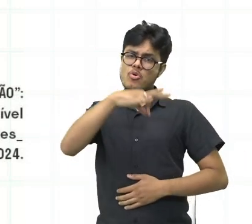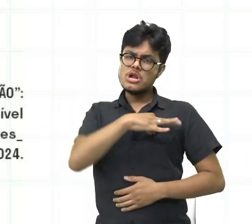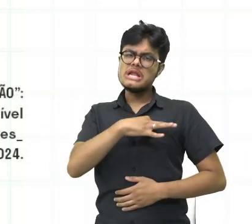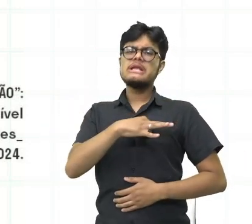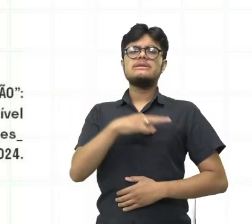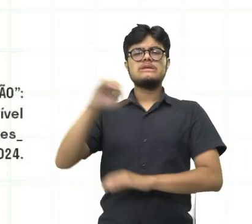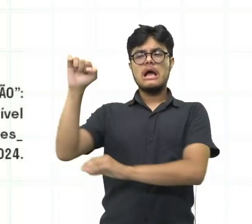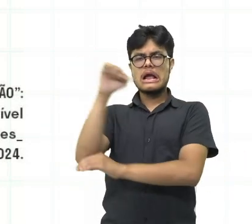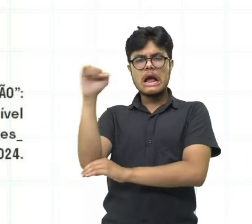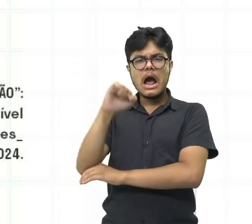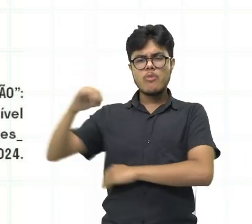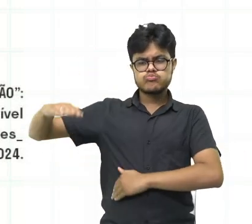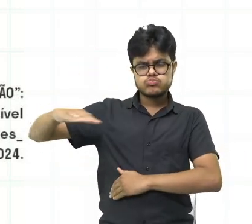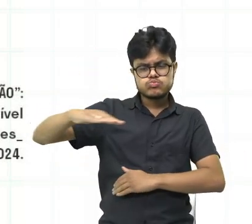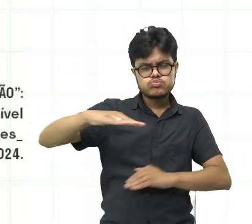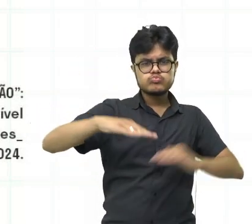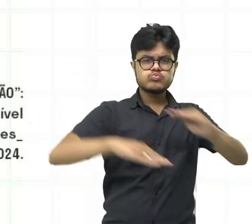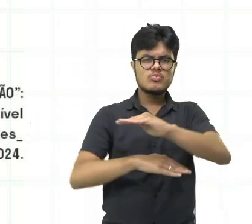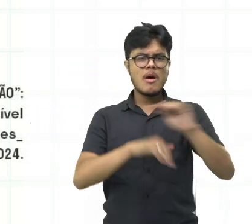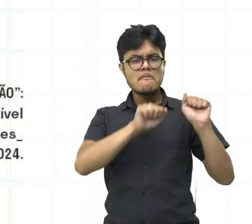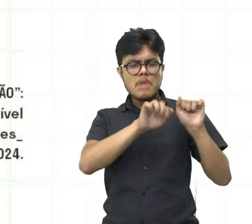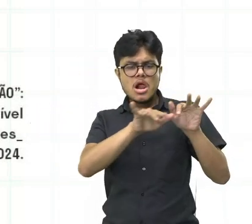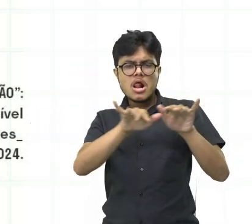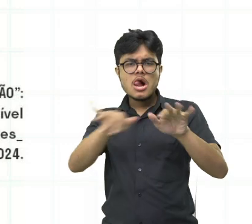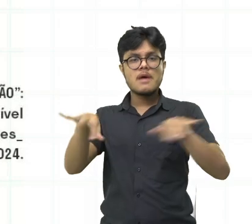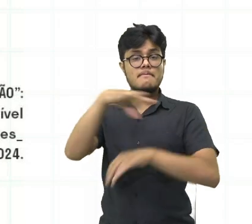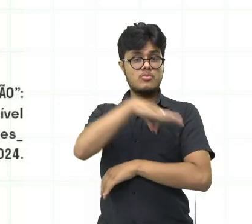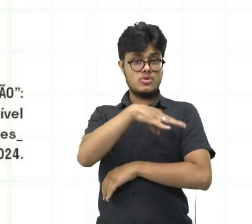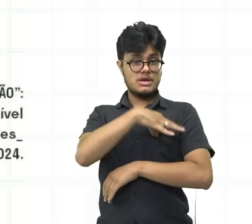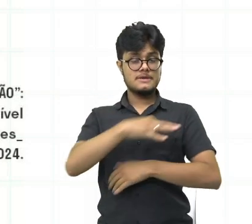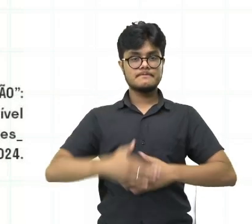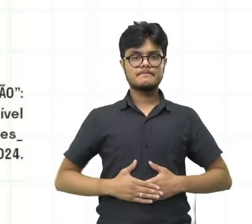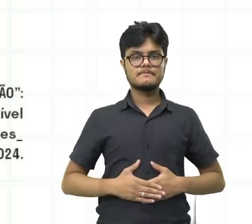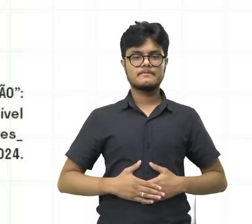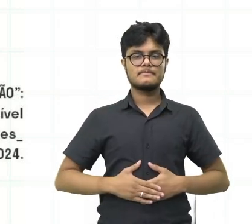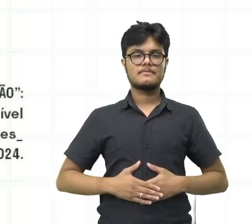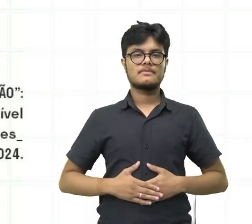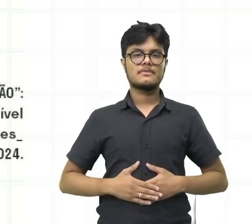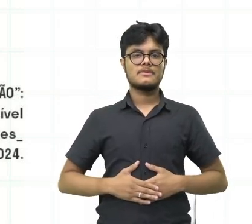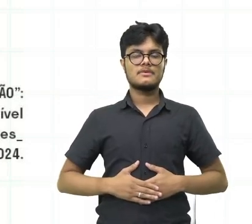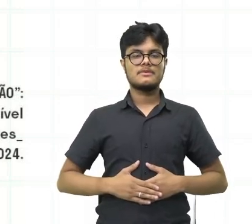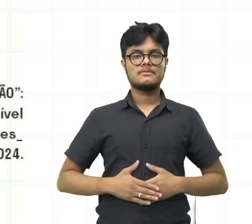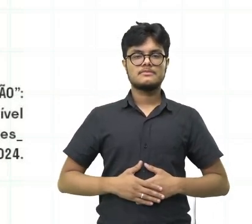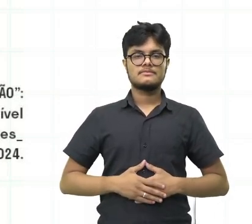rota de policiais ali, né? Antes a gente não tinha que a rota